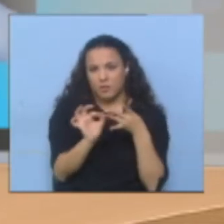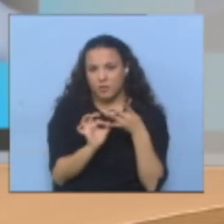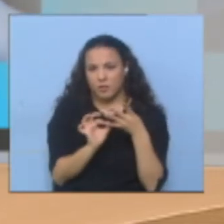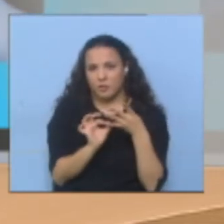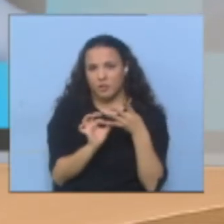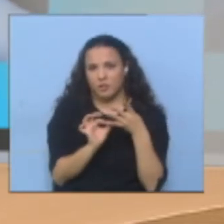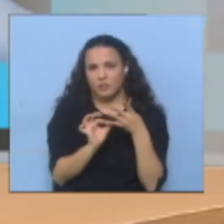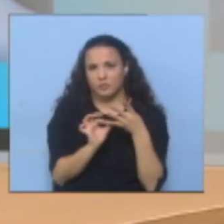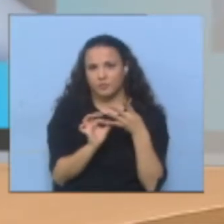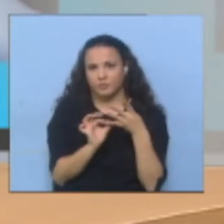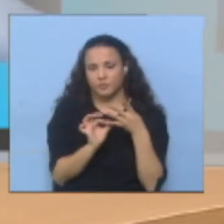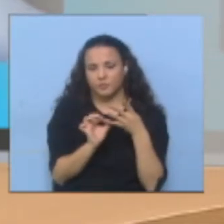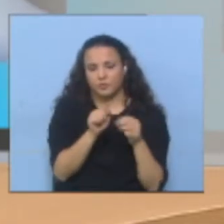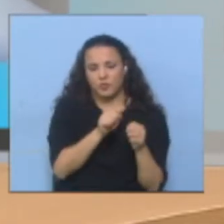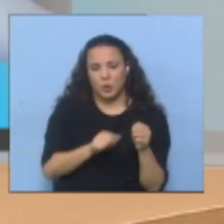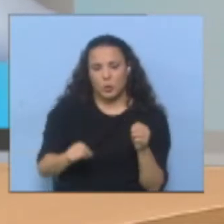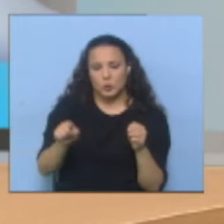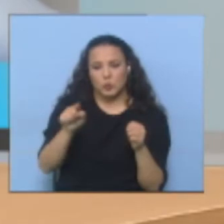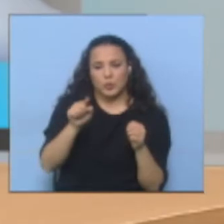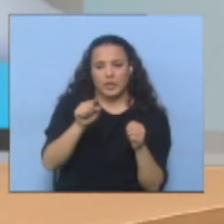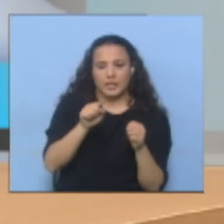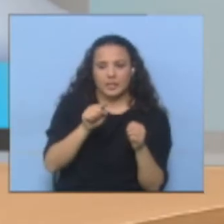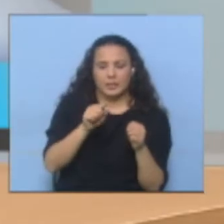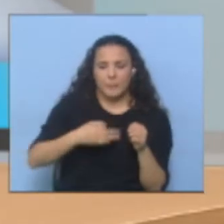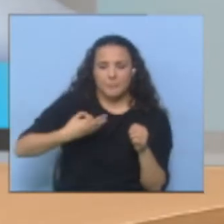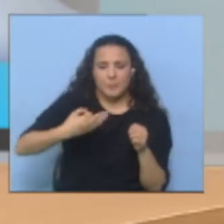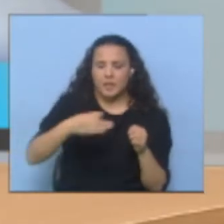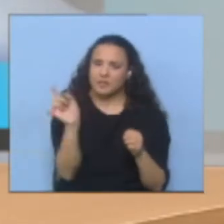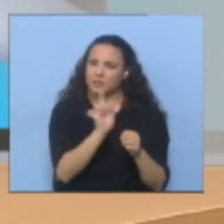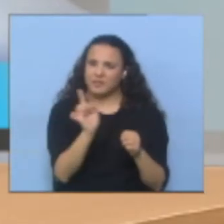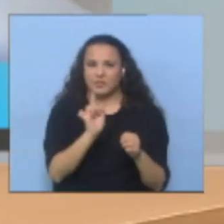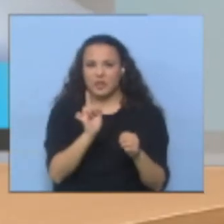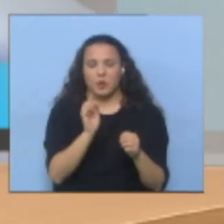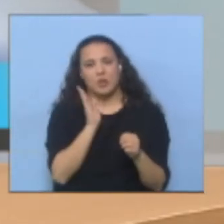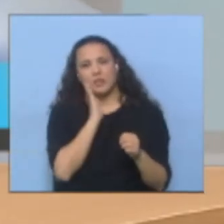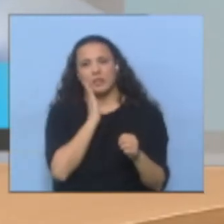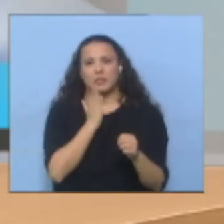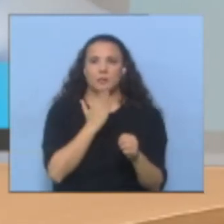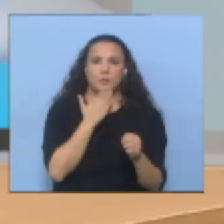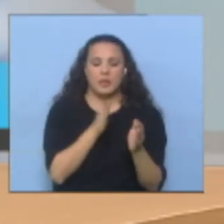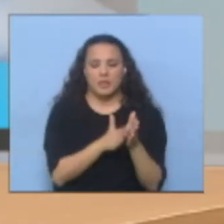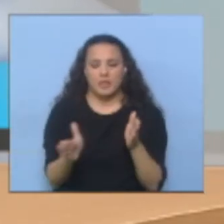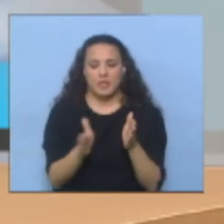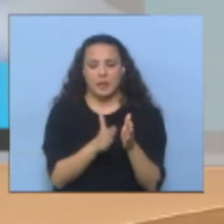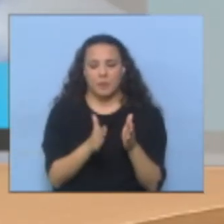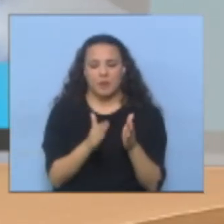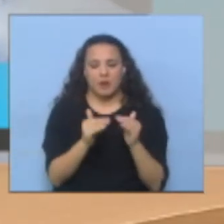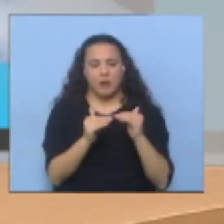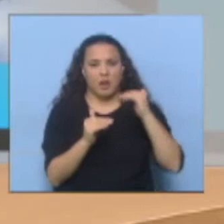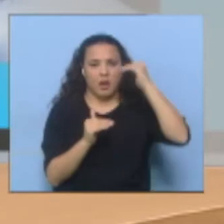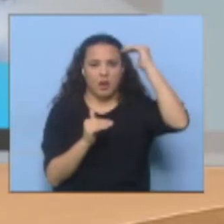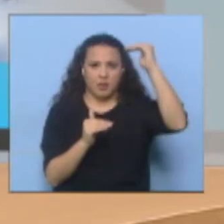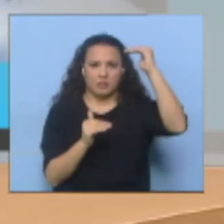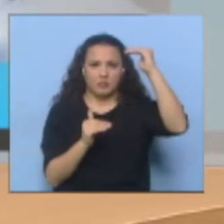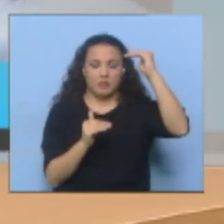um ciclo não regular de visitantes e, portanto, tem a denominada época mais tranquila, a época baixa, e tem a denominada